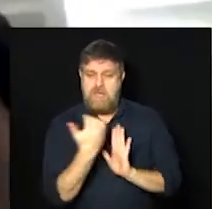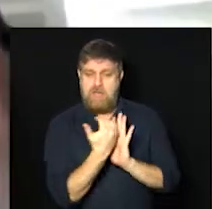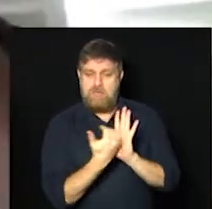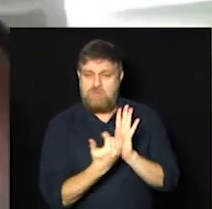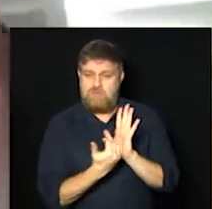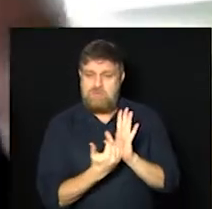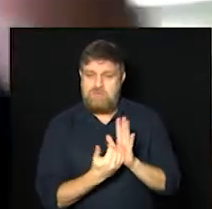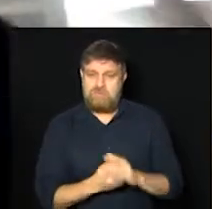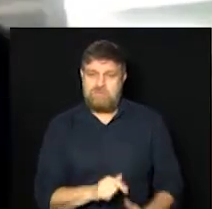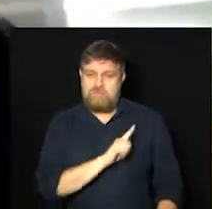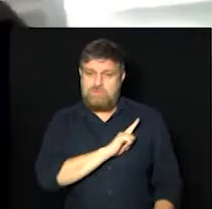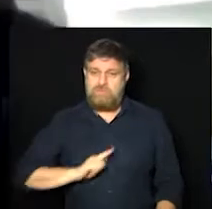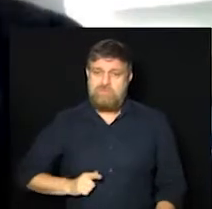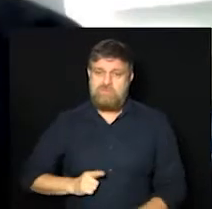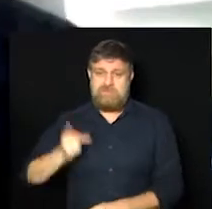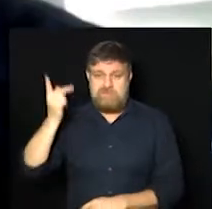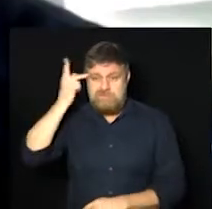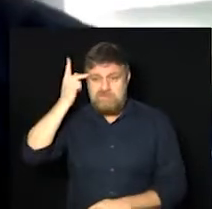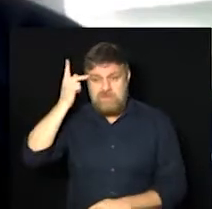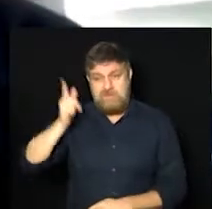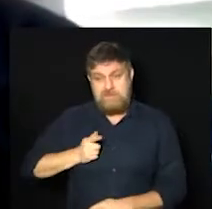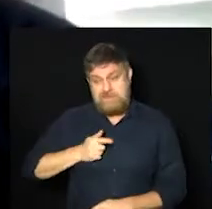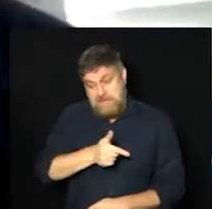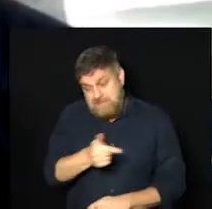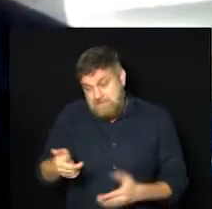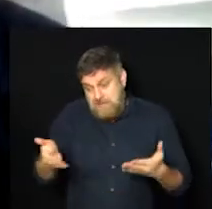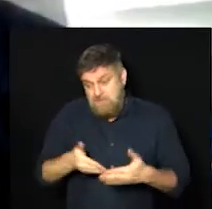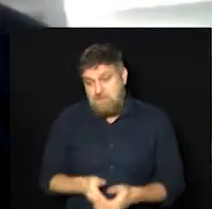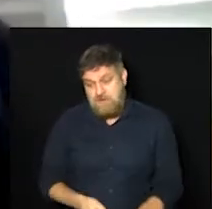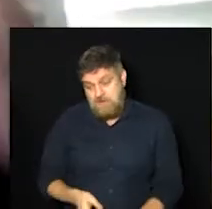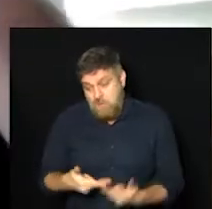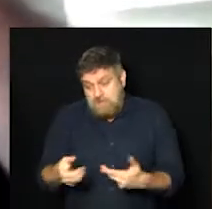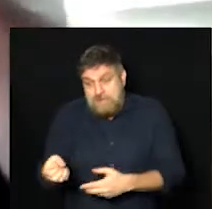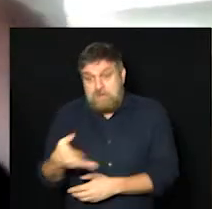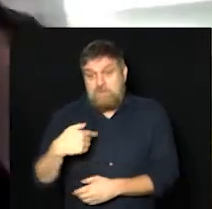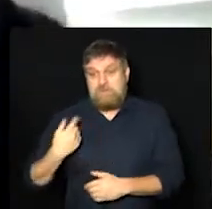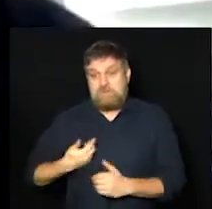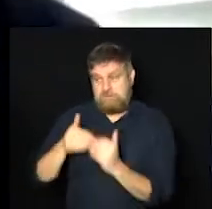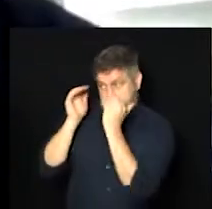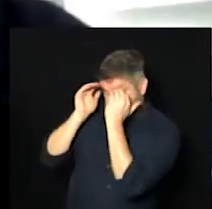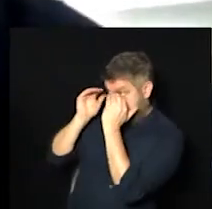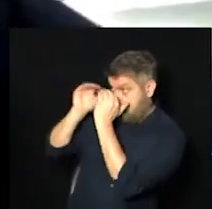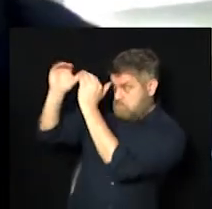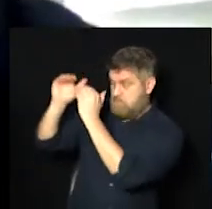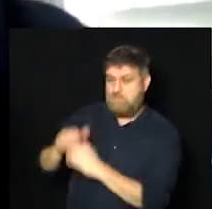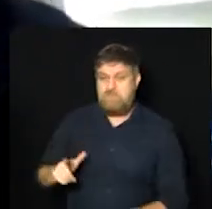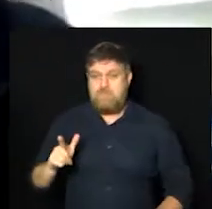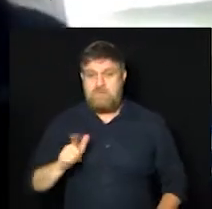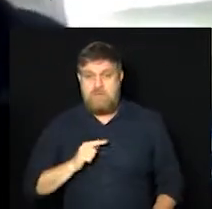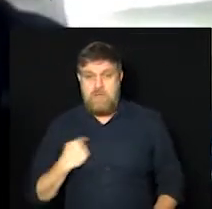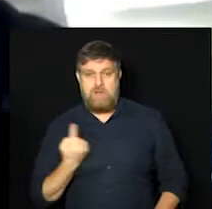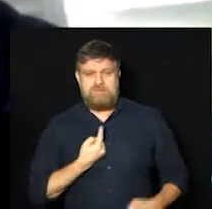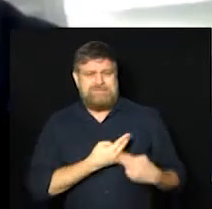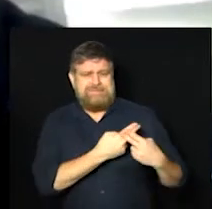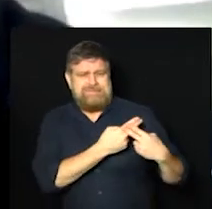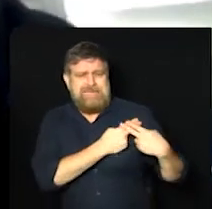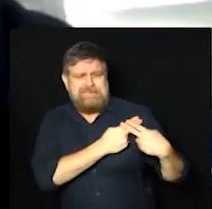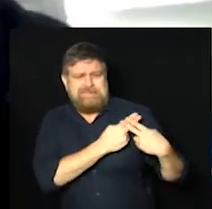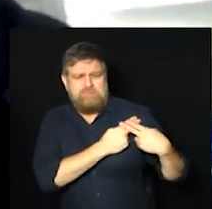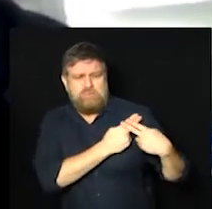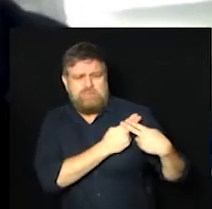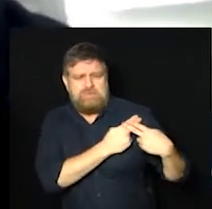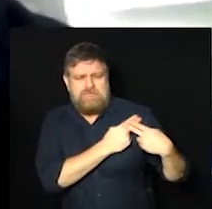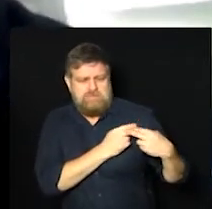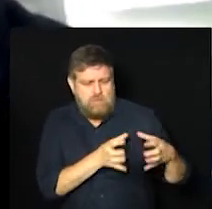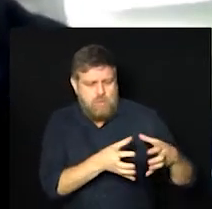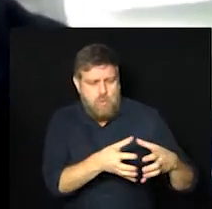governo do estado, que deve ter novidade essa semana, para que a gente possa executar. As entidades são muito responsáveis, Gabriel. Então,